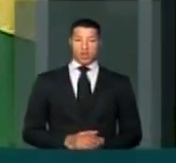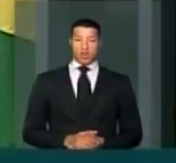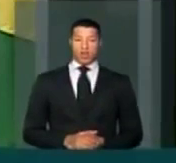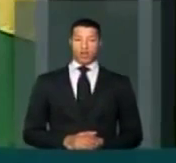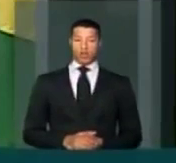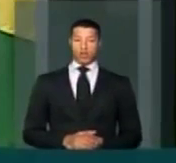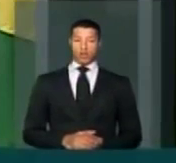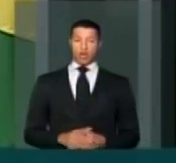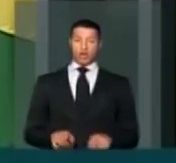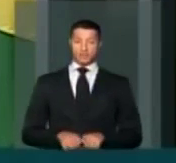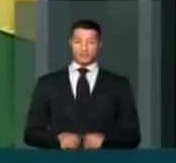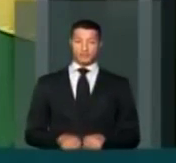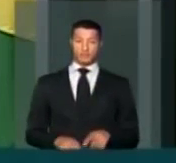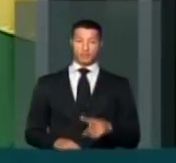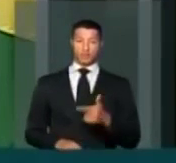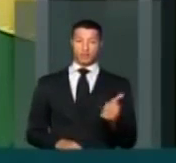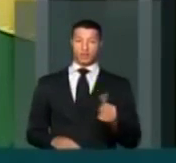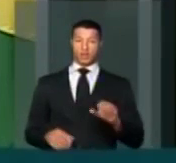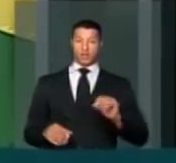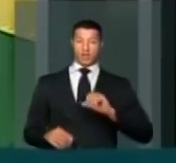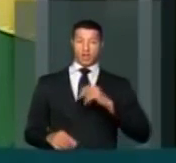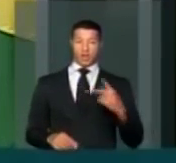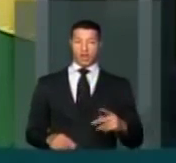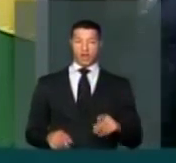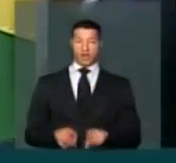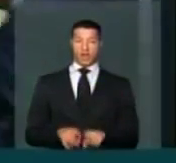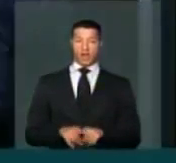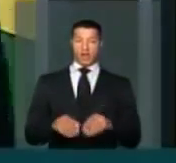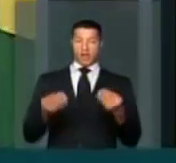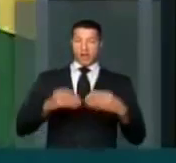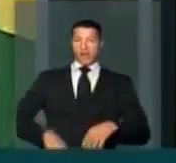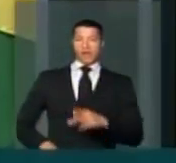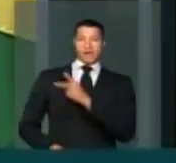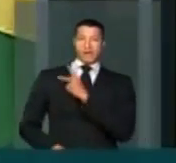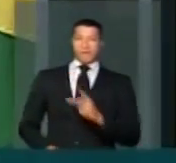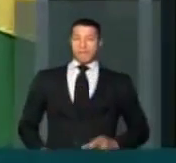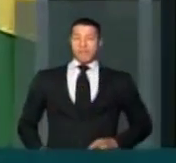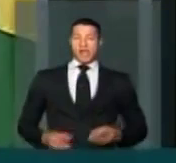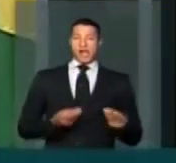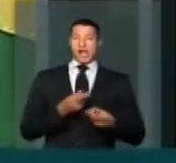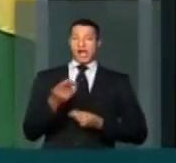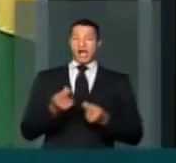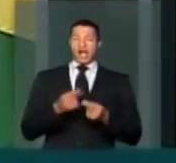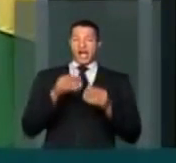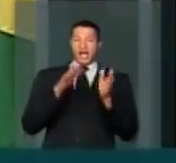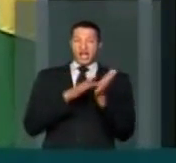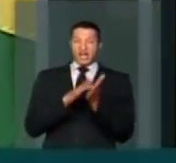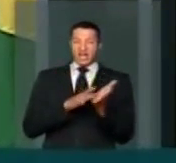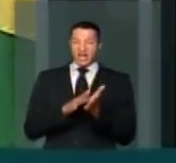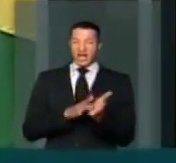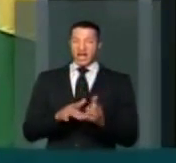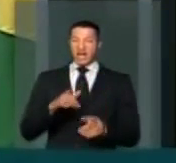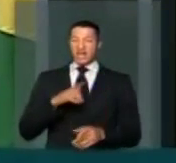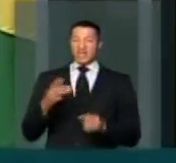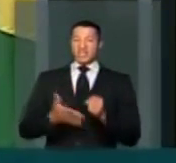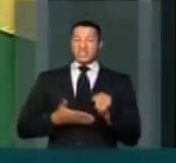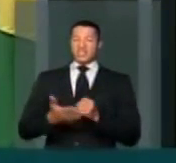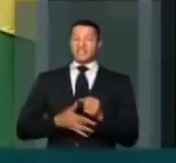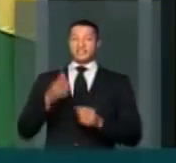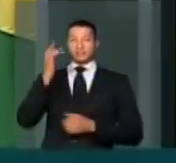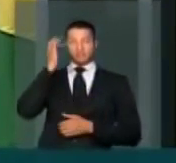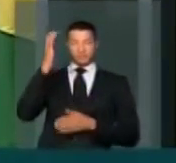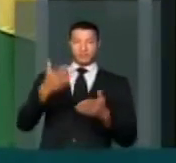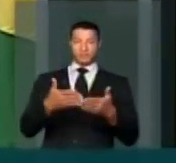dessa infestação de siglas oportunistas é um presidencialismo de coalizão artificial, tecido à base de